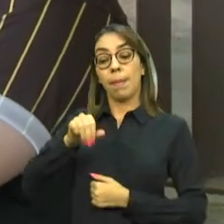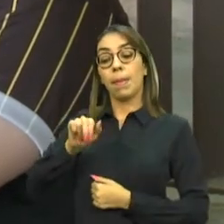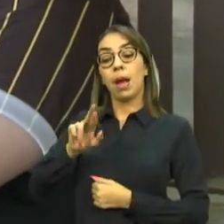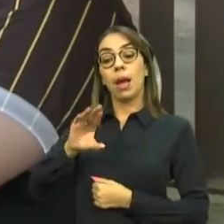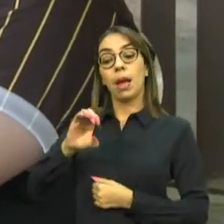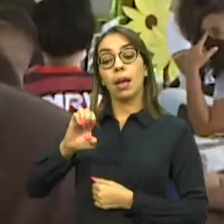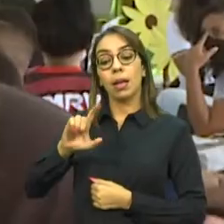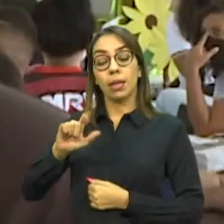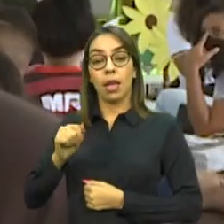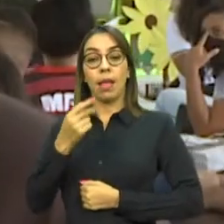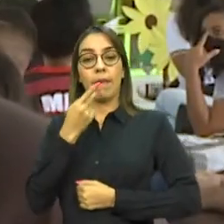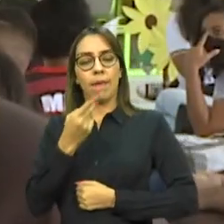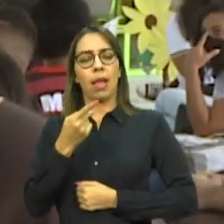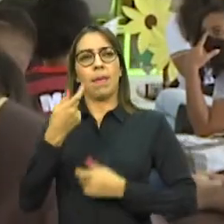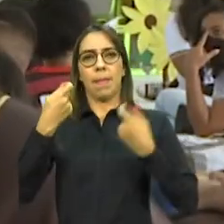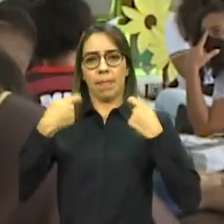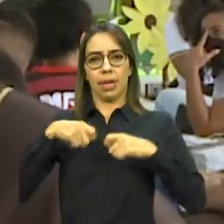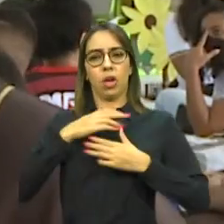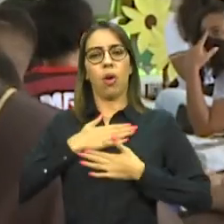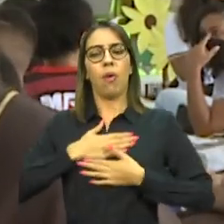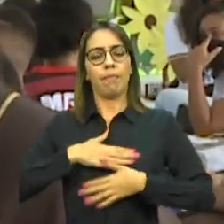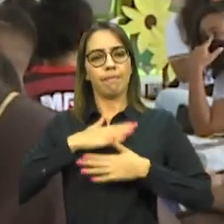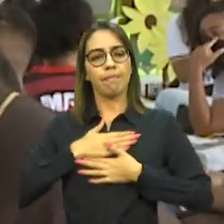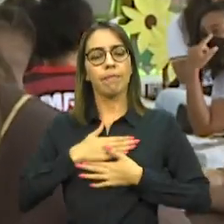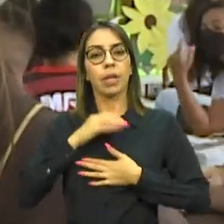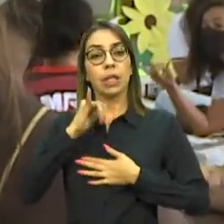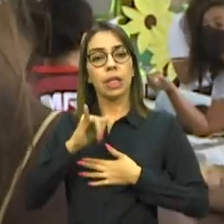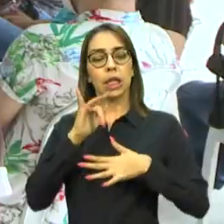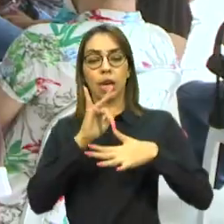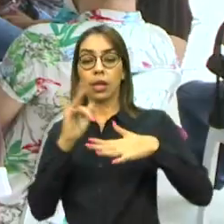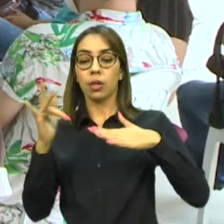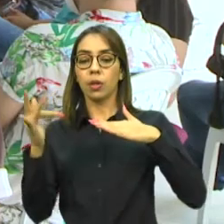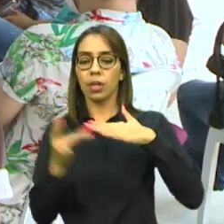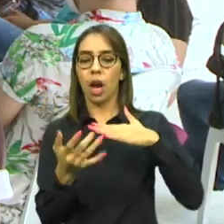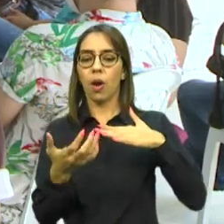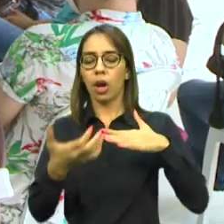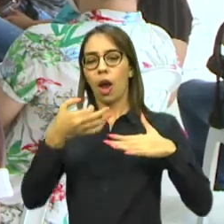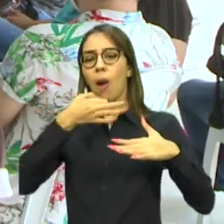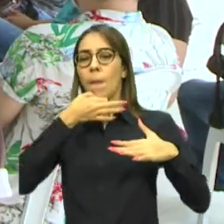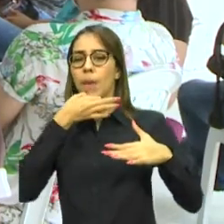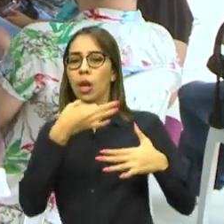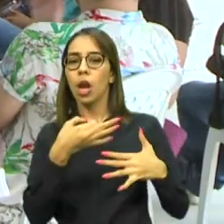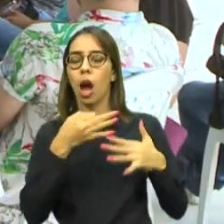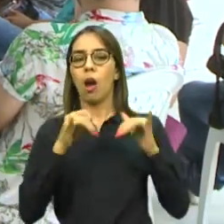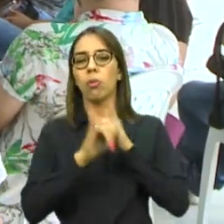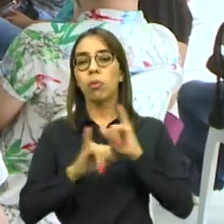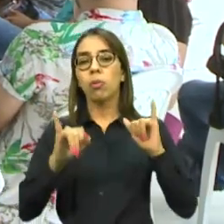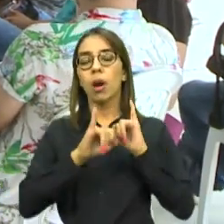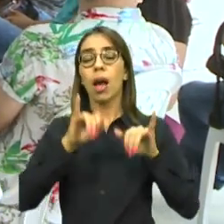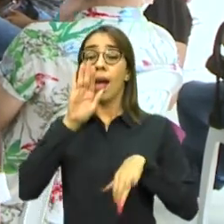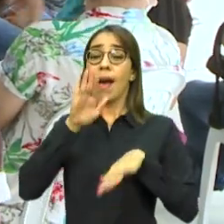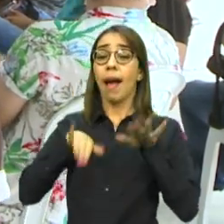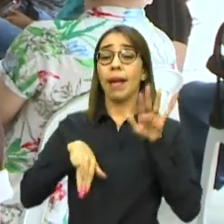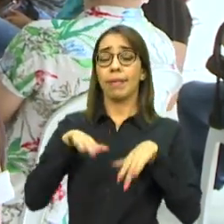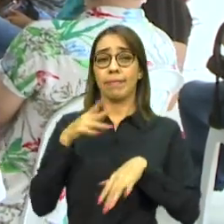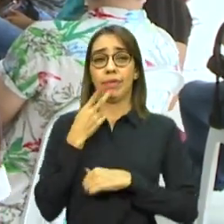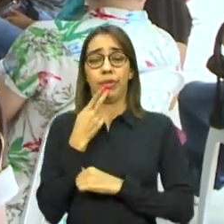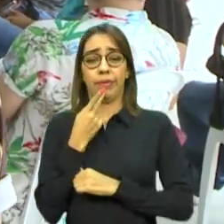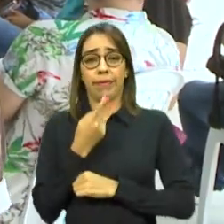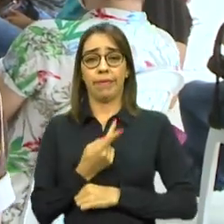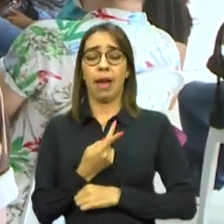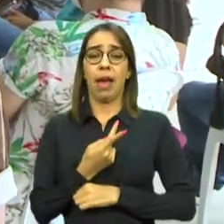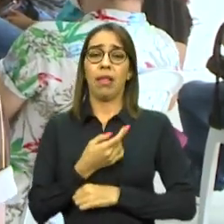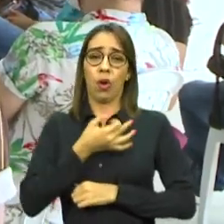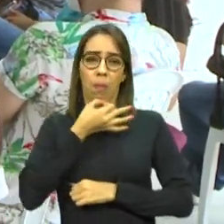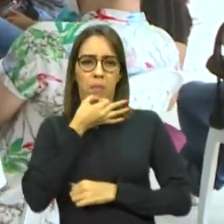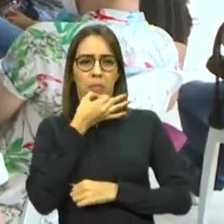emitir opiniões sobre pessoas nas redes sociais. Muitas vezes a gente acaba falando coisas nas redes sociais, né, em comentários nos